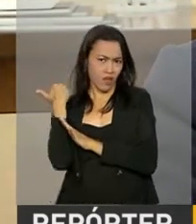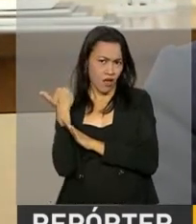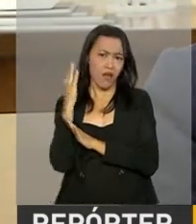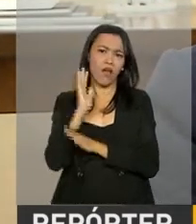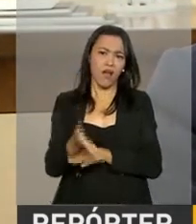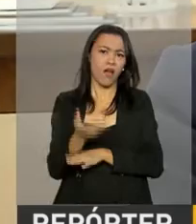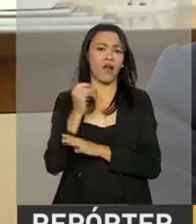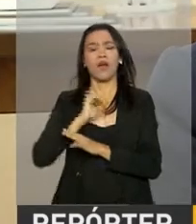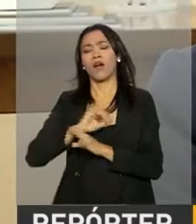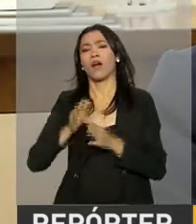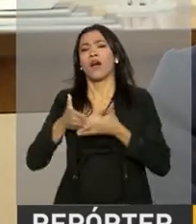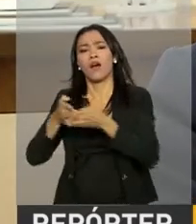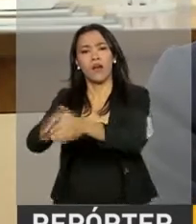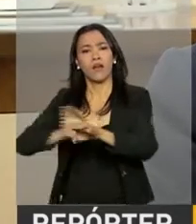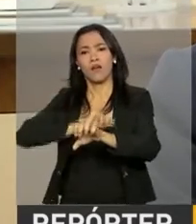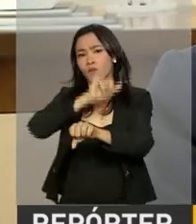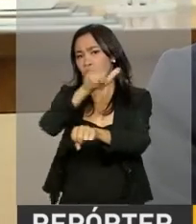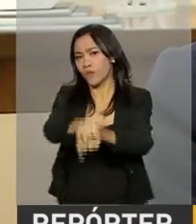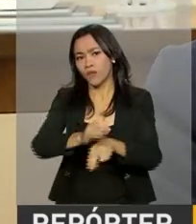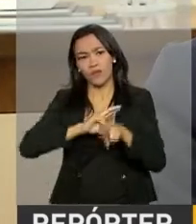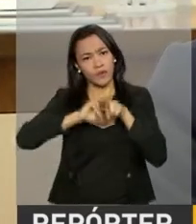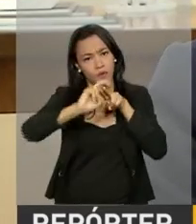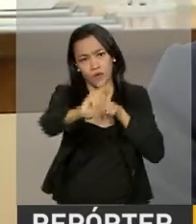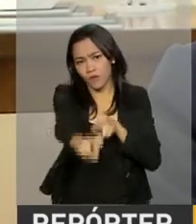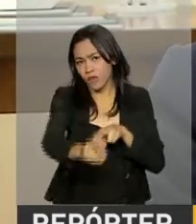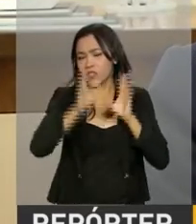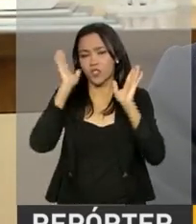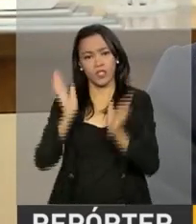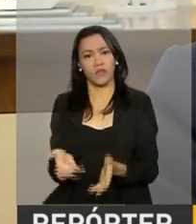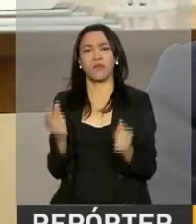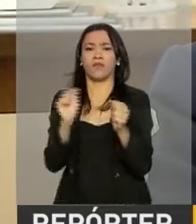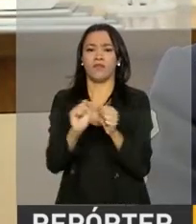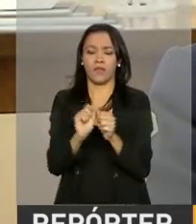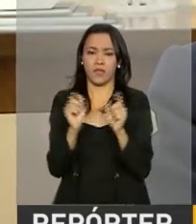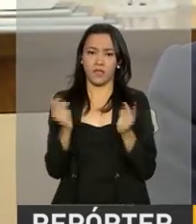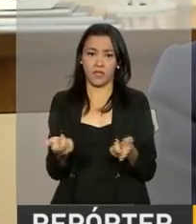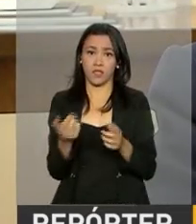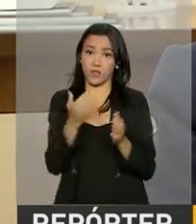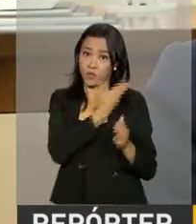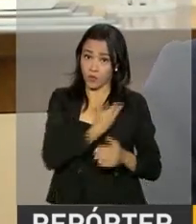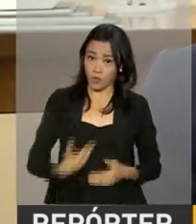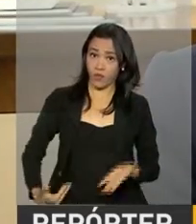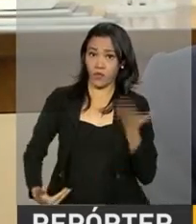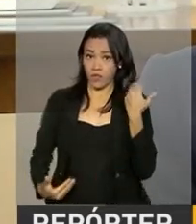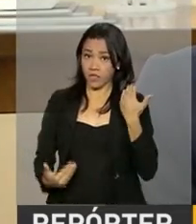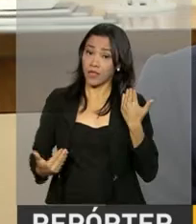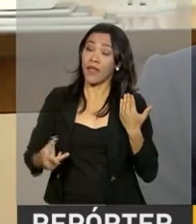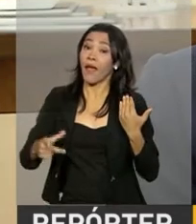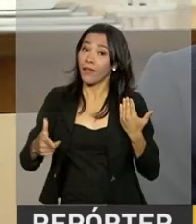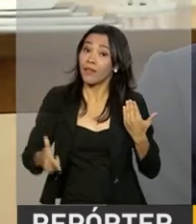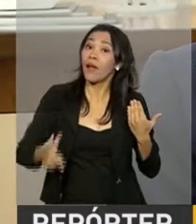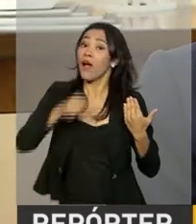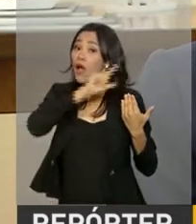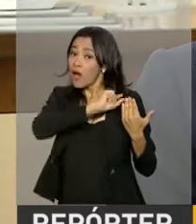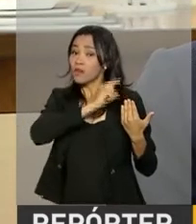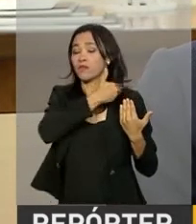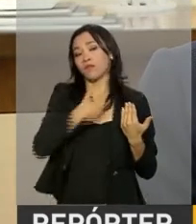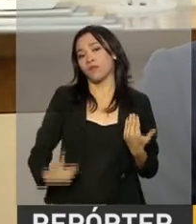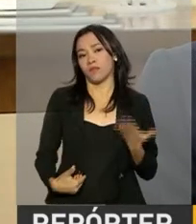de portos rodovias e aeroportos ferrovias já foram feitas no governo passado e até antes do governo passado